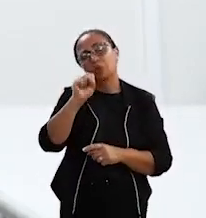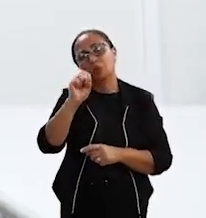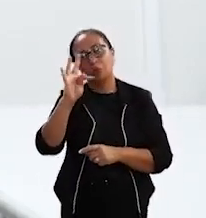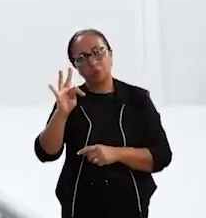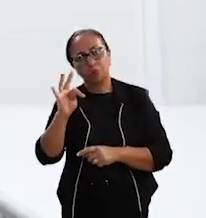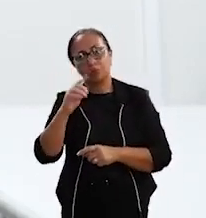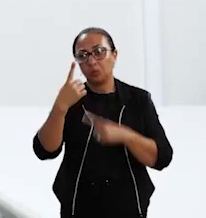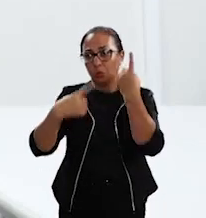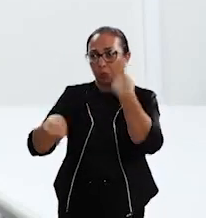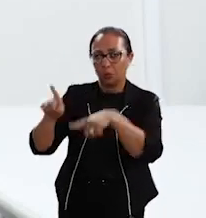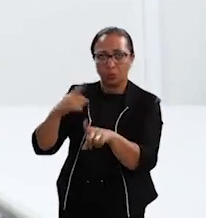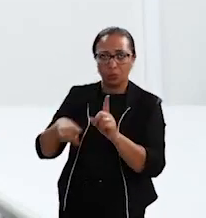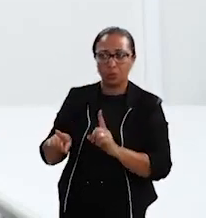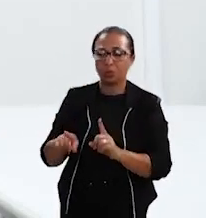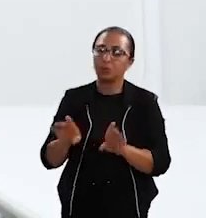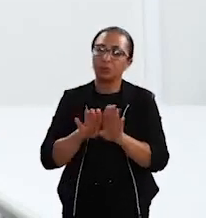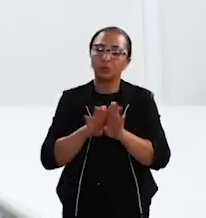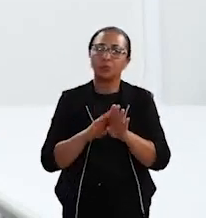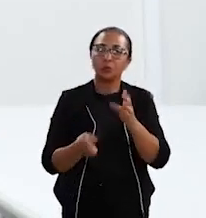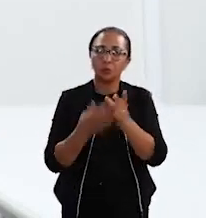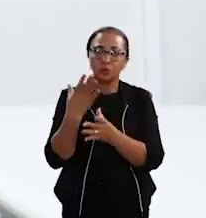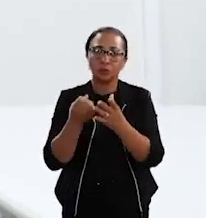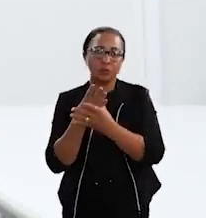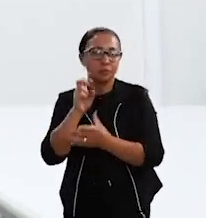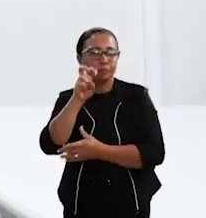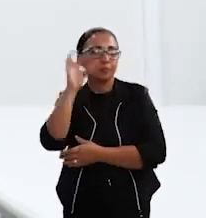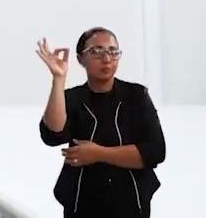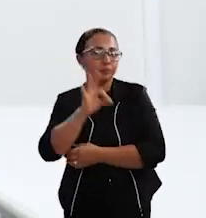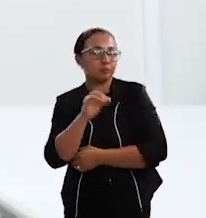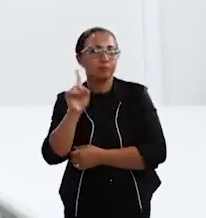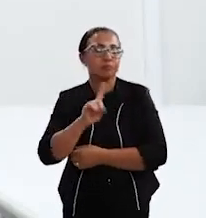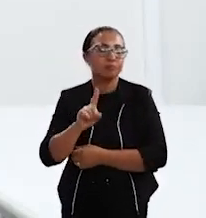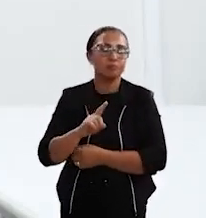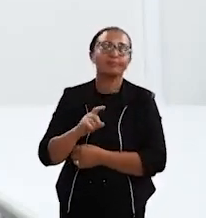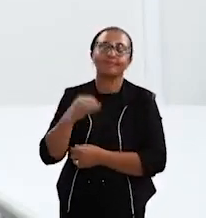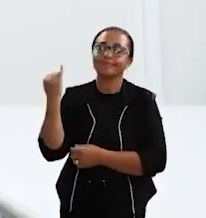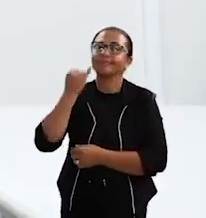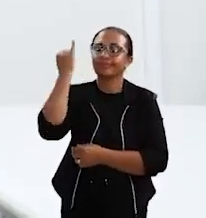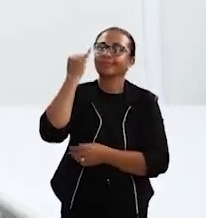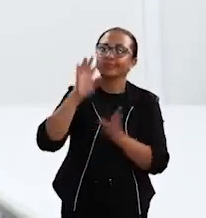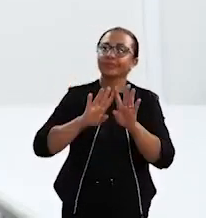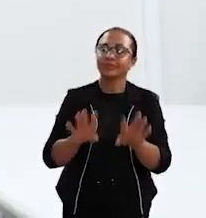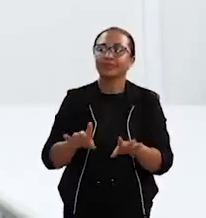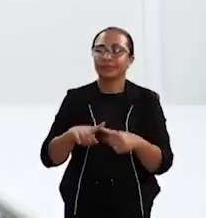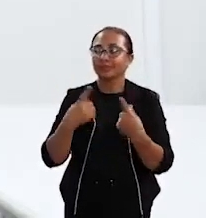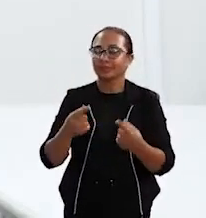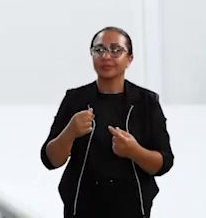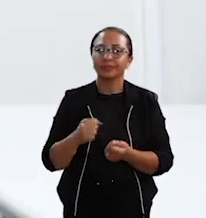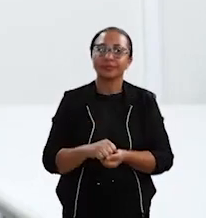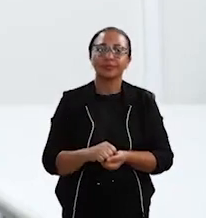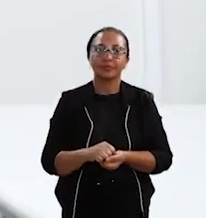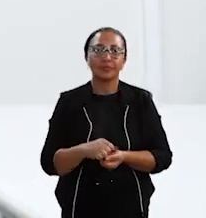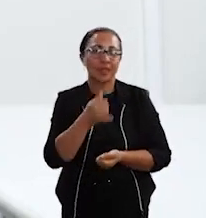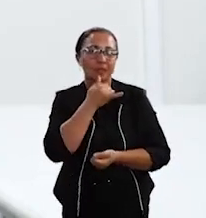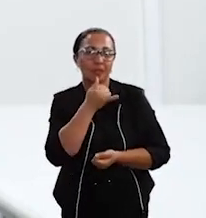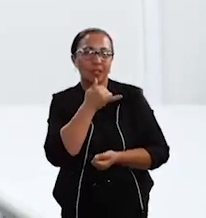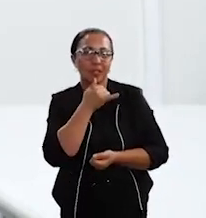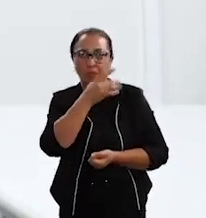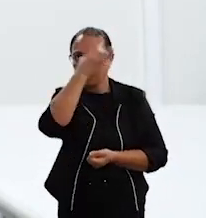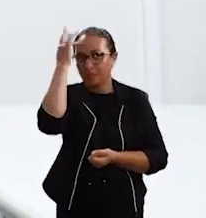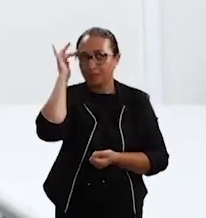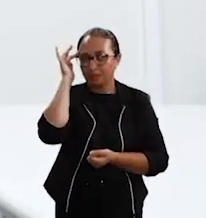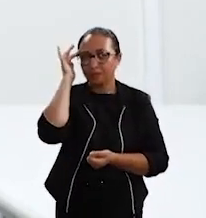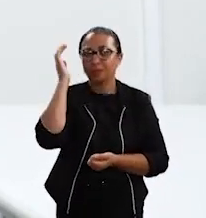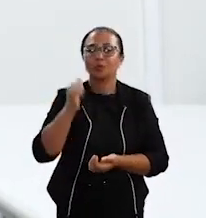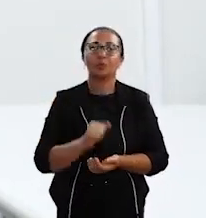dos posts. De resto, a gente teve aparições só em 25% que não foram tão relevantes assim, mas,